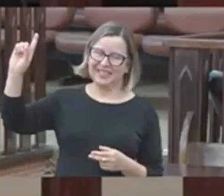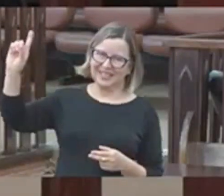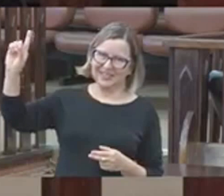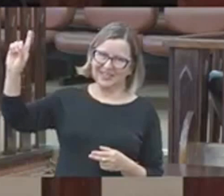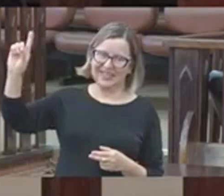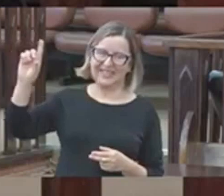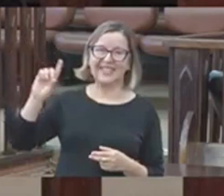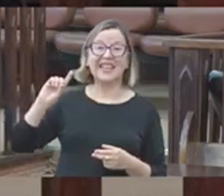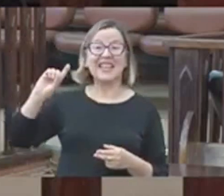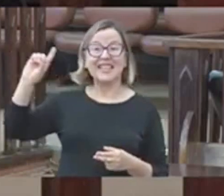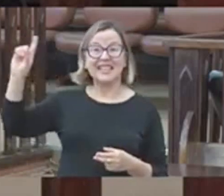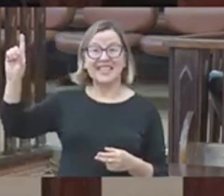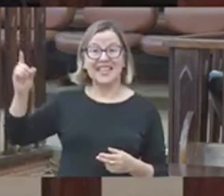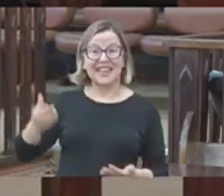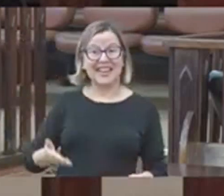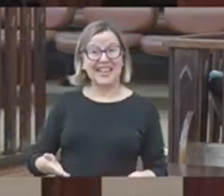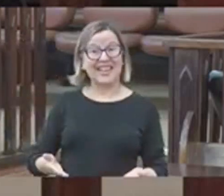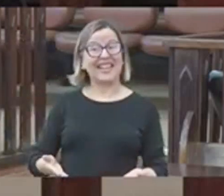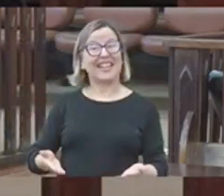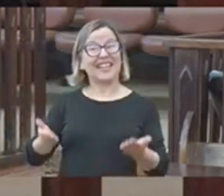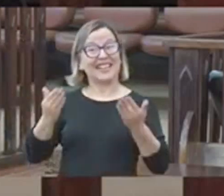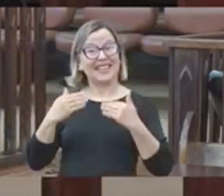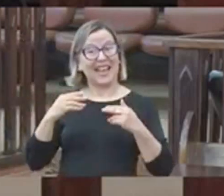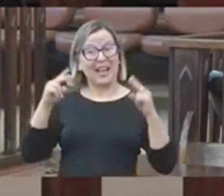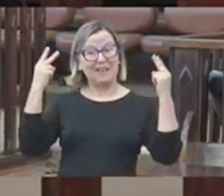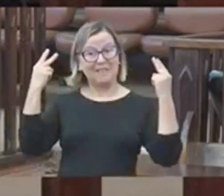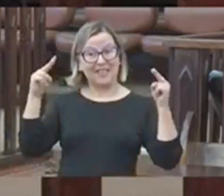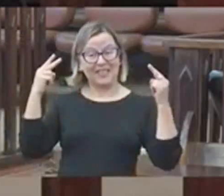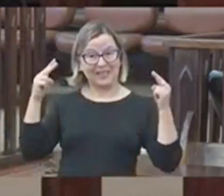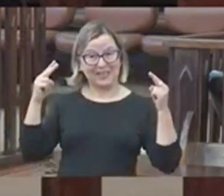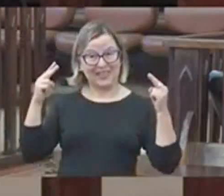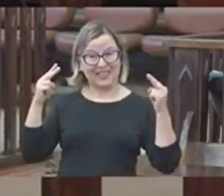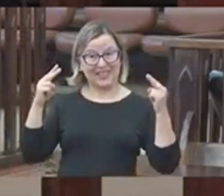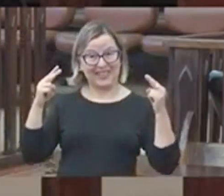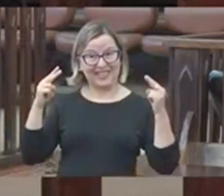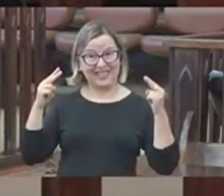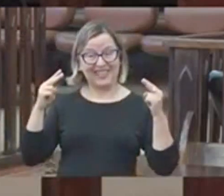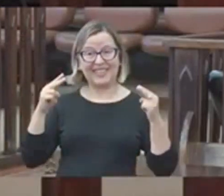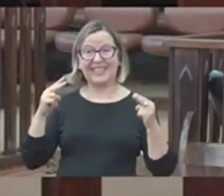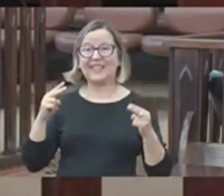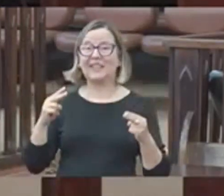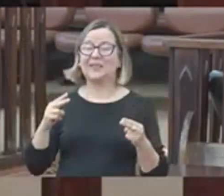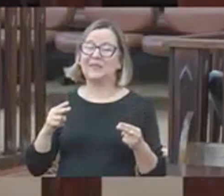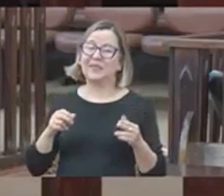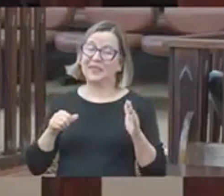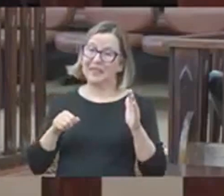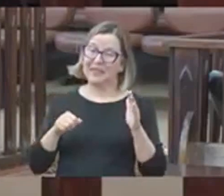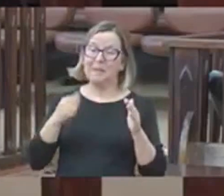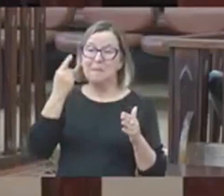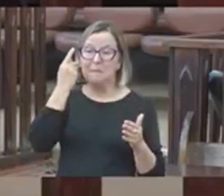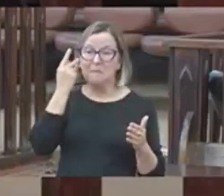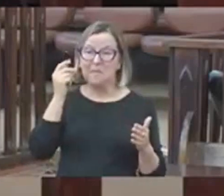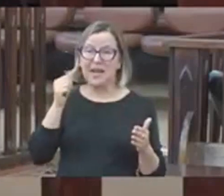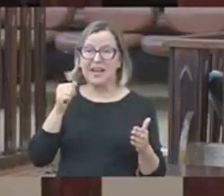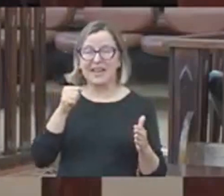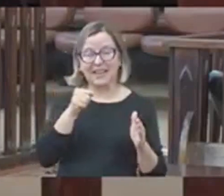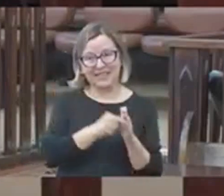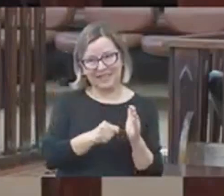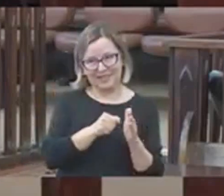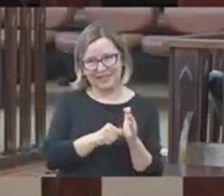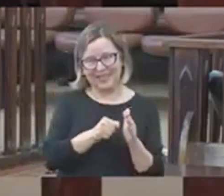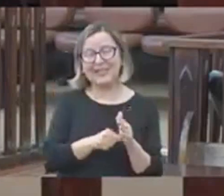Ele traz vitória em meio às lutas, porque Deus é fiel. Ele é fiel ao seu caráter,